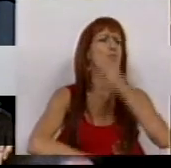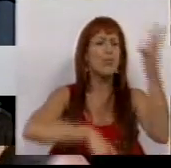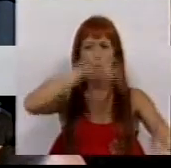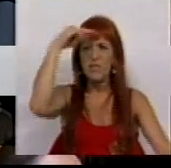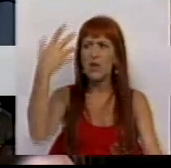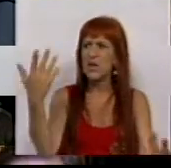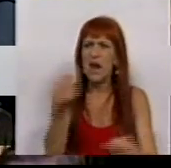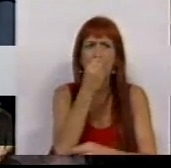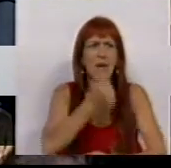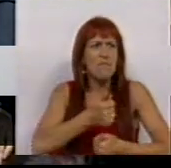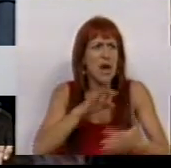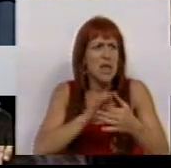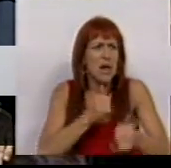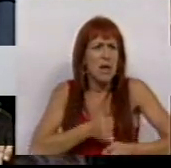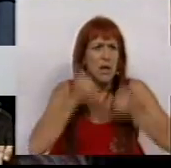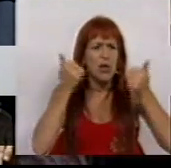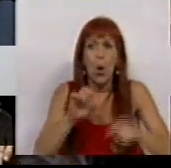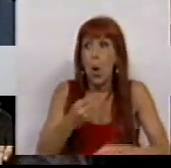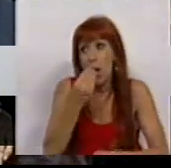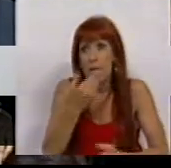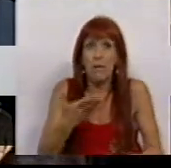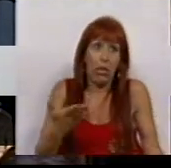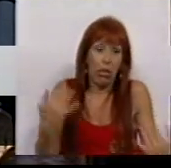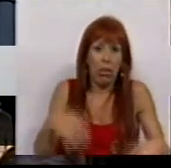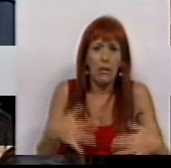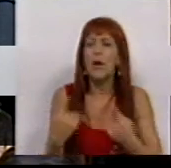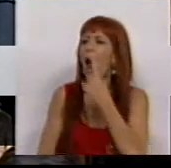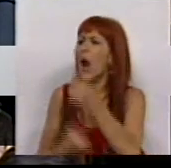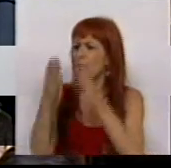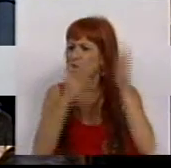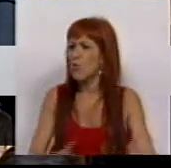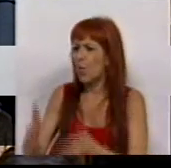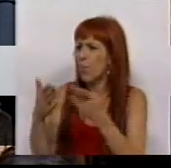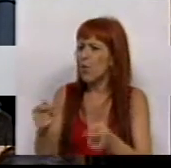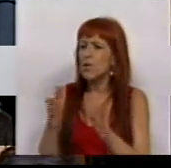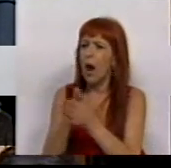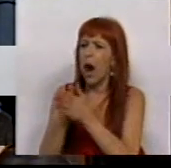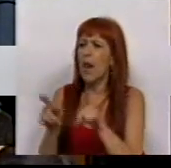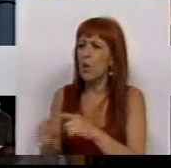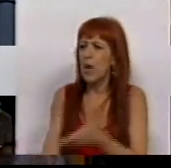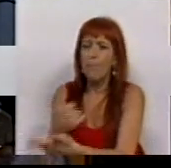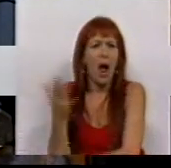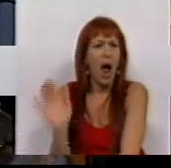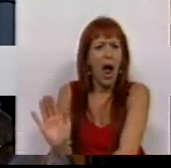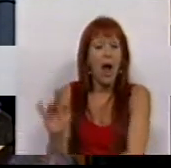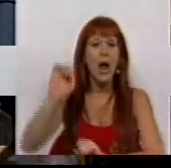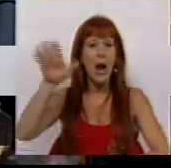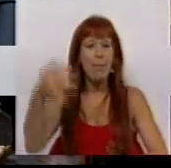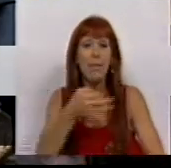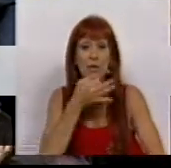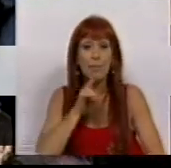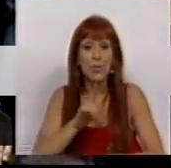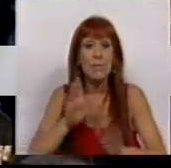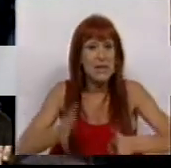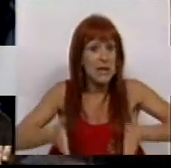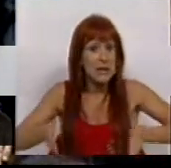dificuldades em fazer uma alimentação adequada ou sequer alimentar-se, muita produção fica nas explorações por recolher. E a primeira abordagem que tem